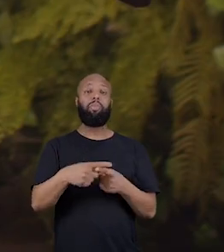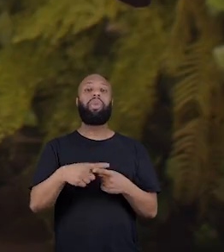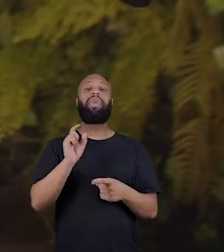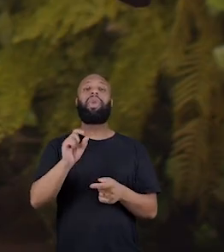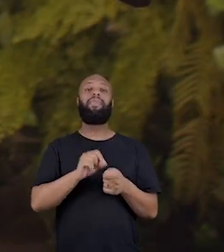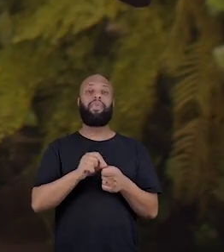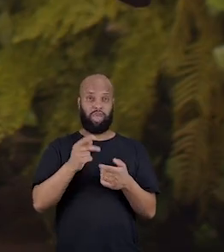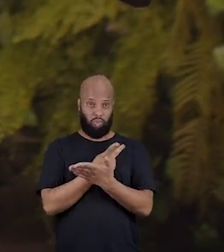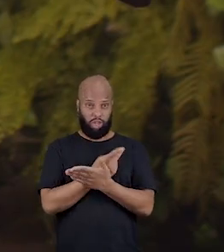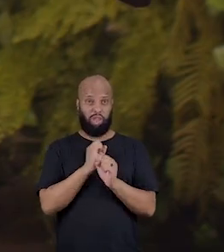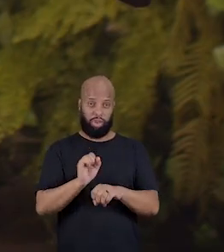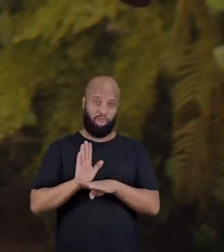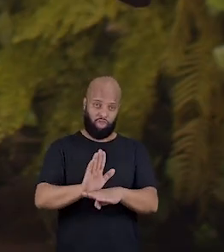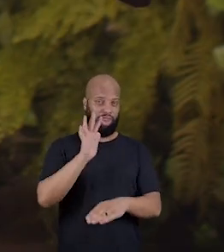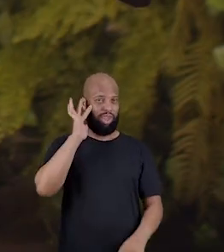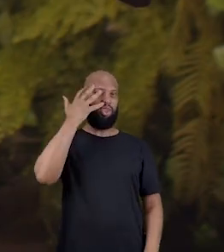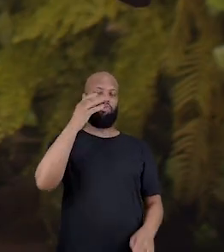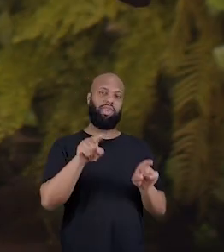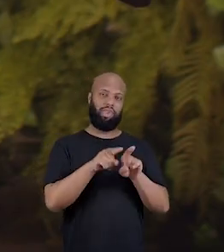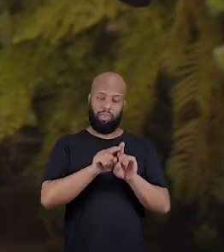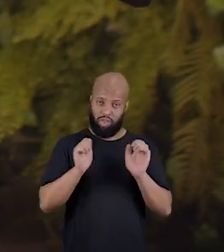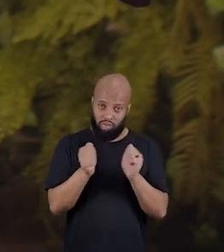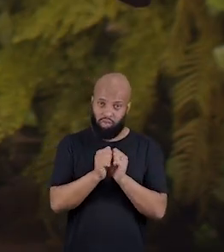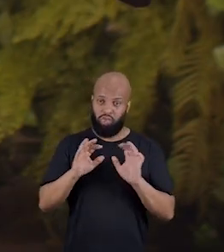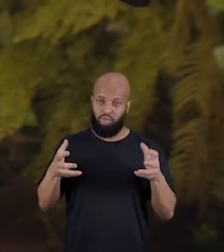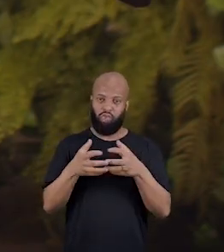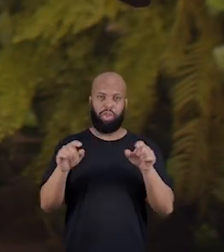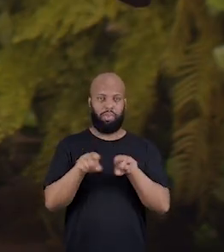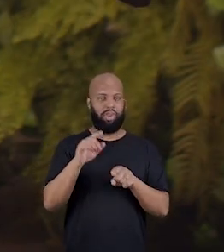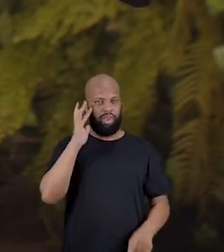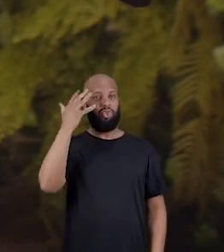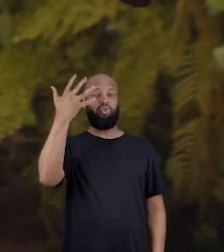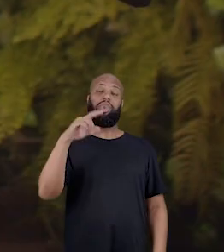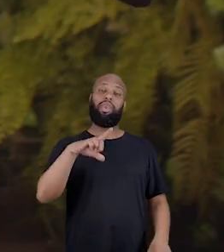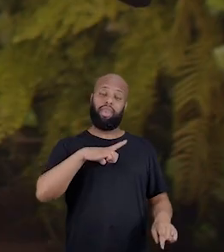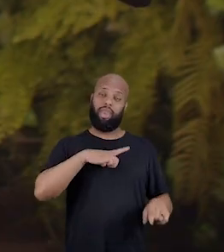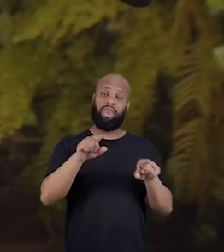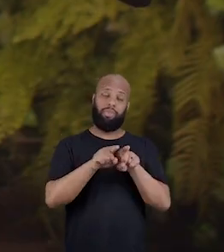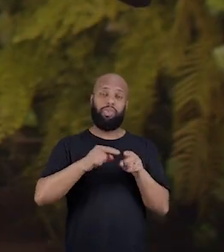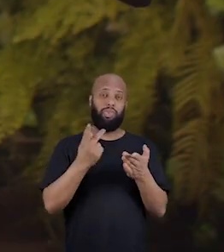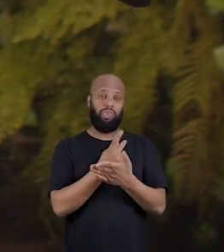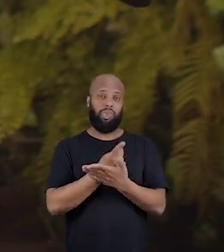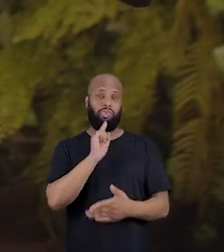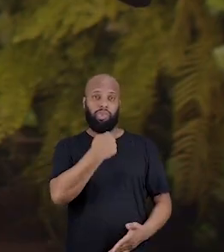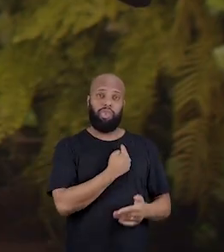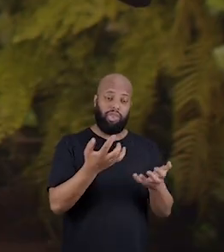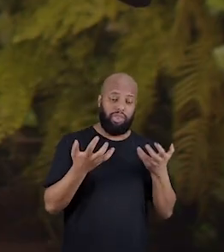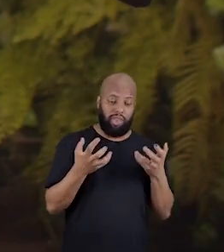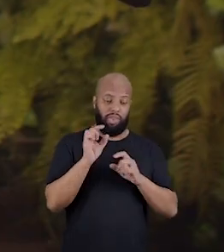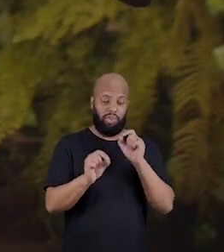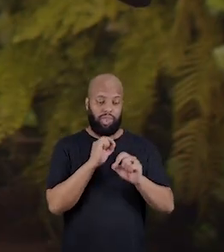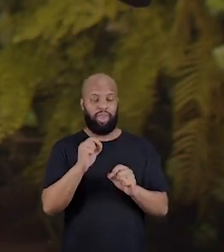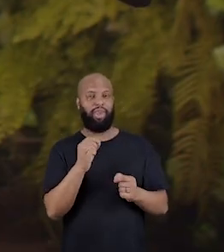porque quem cometeu o erro é quem mais pode ajudar a resolver. Exatamente. Então, vamos de turma e vamos resolver. E tem os erros que a gente